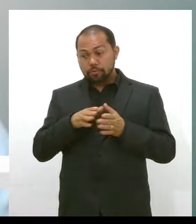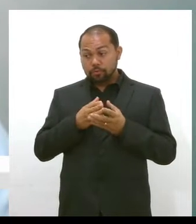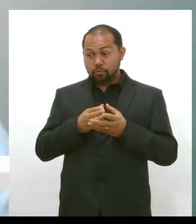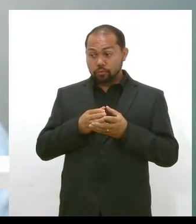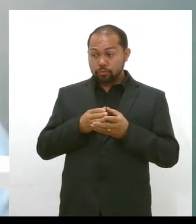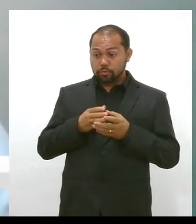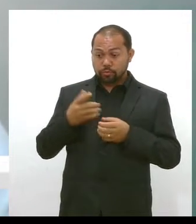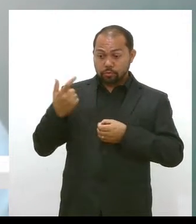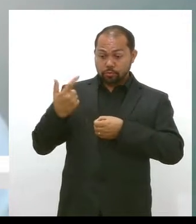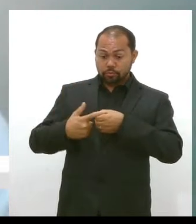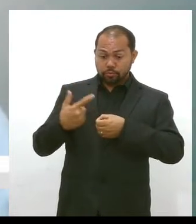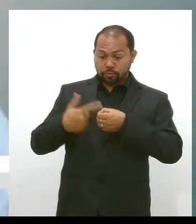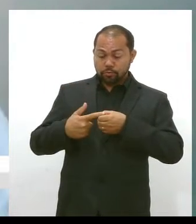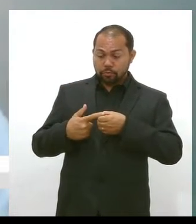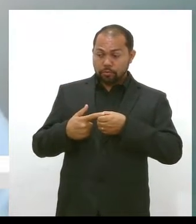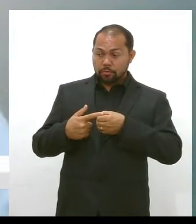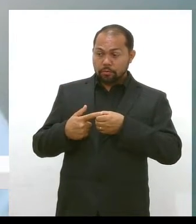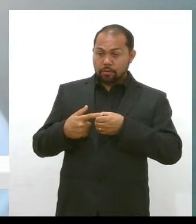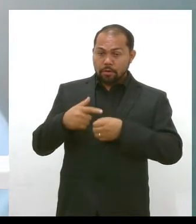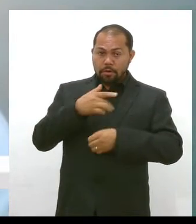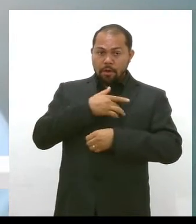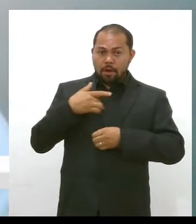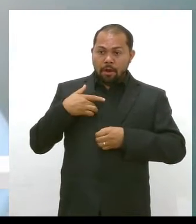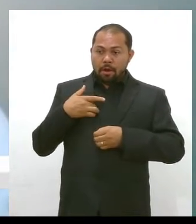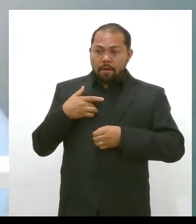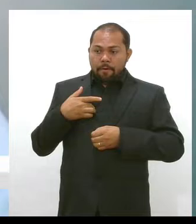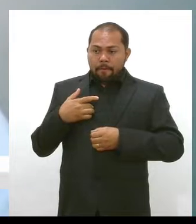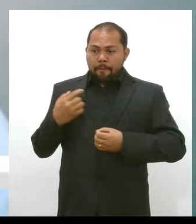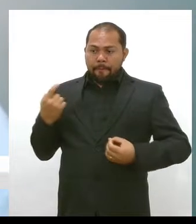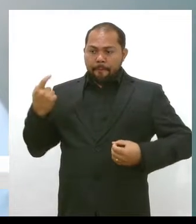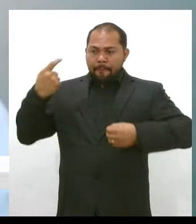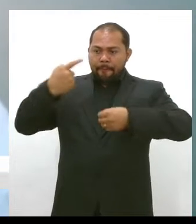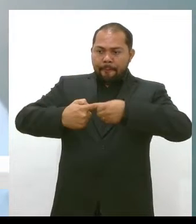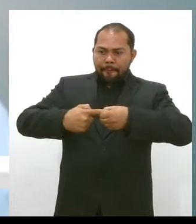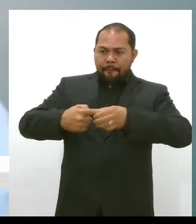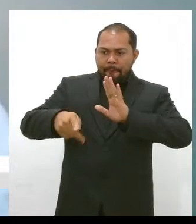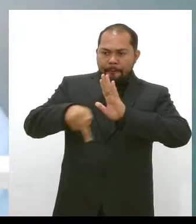saúde, né, da assistência à saúde, então, os municípios passaram a